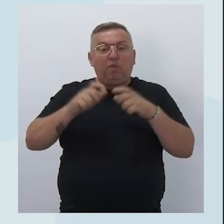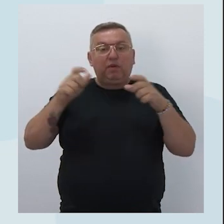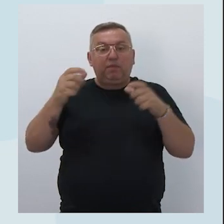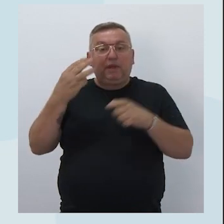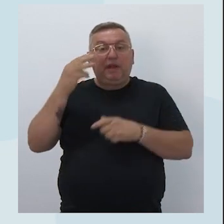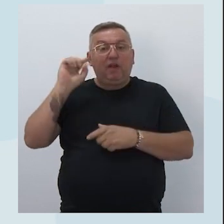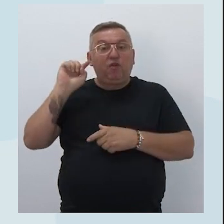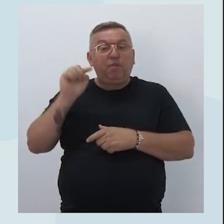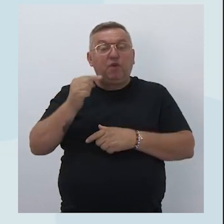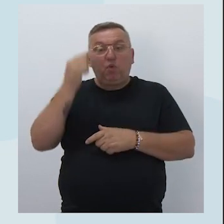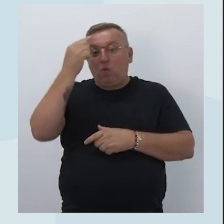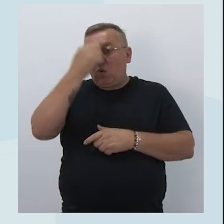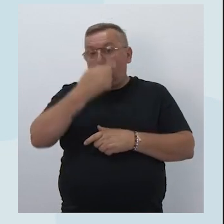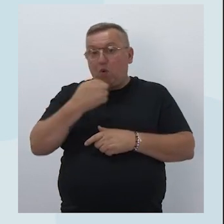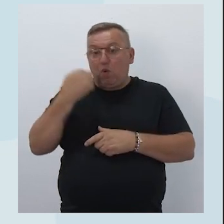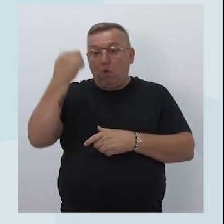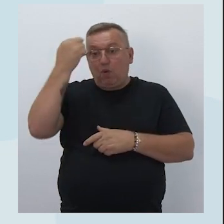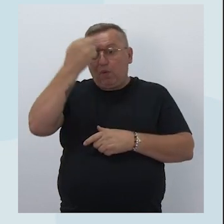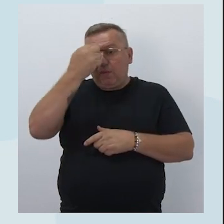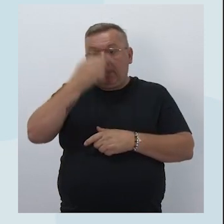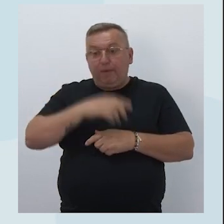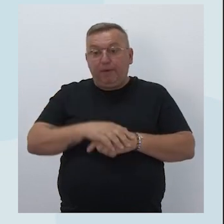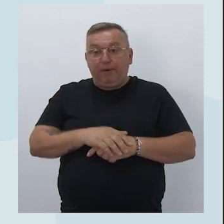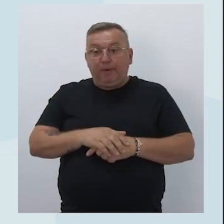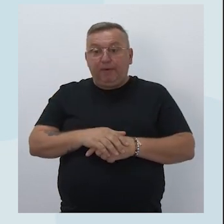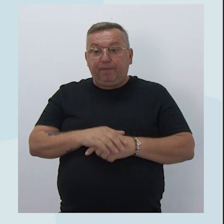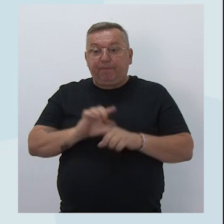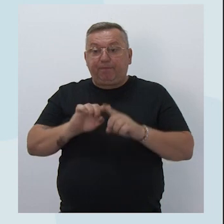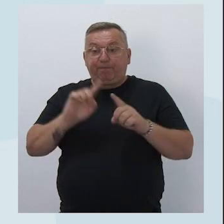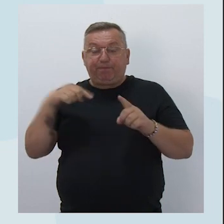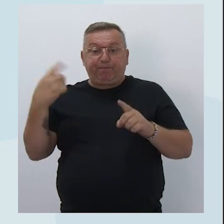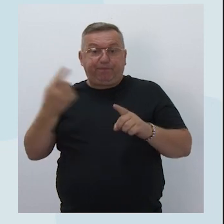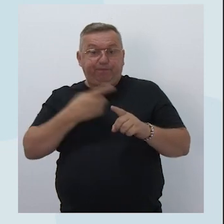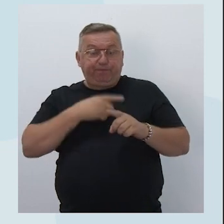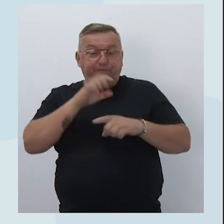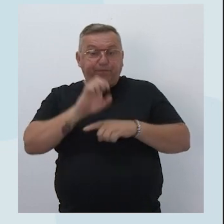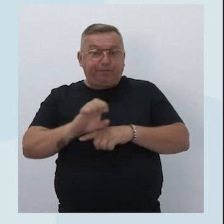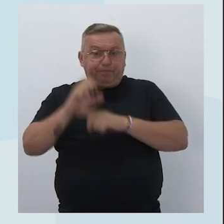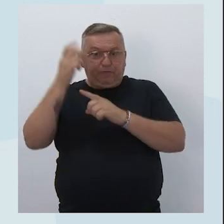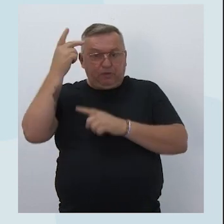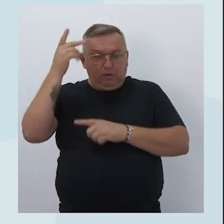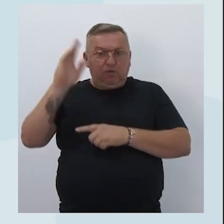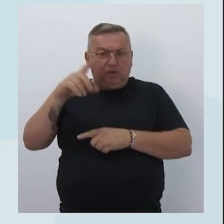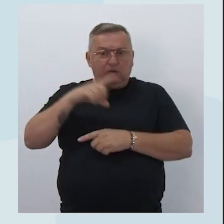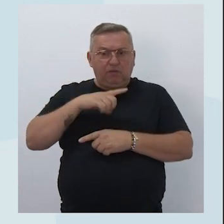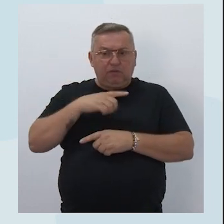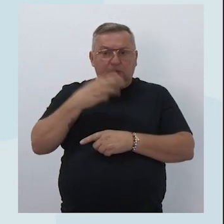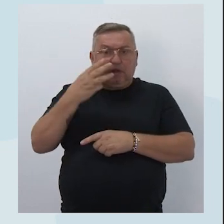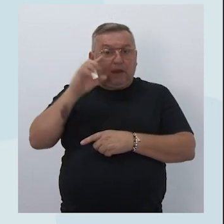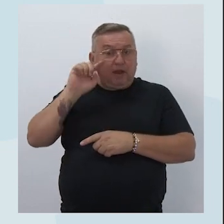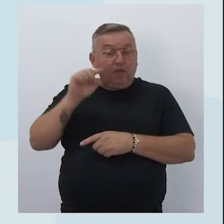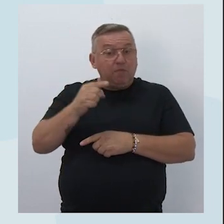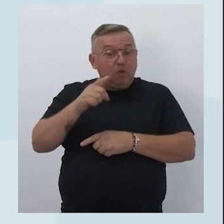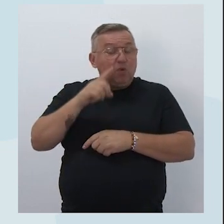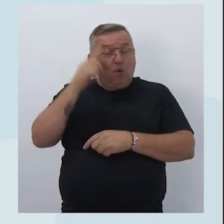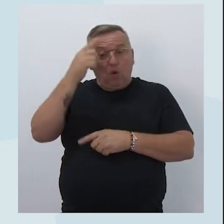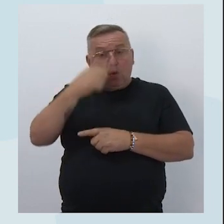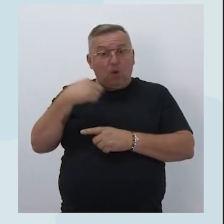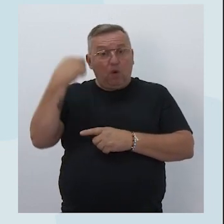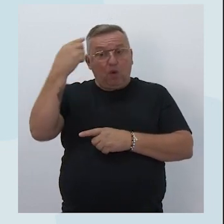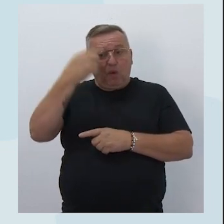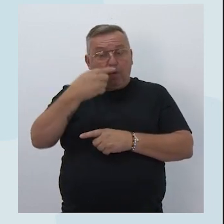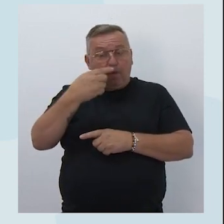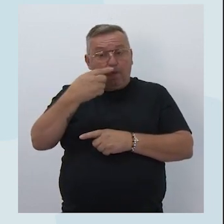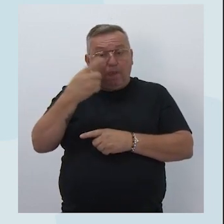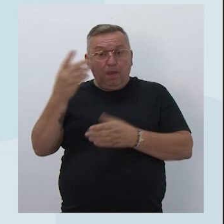mil horas nessa etapa de ensino. Só que nós, aqui do estado de São Paulo, nós já tínhamos 3 mil horas. Agora, com